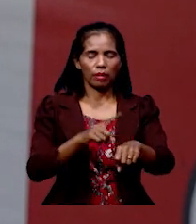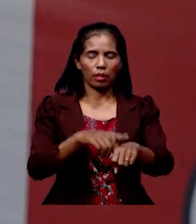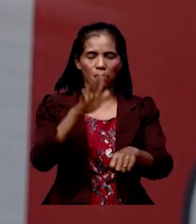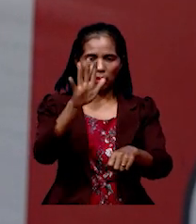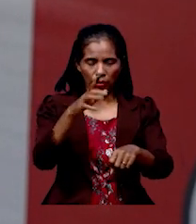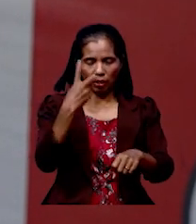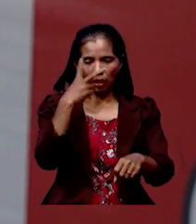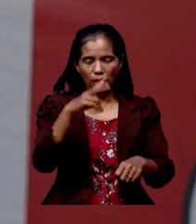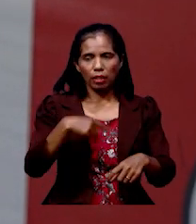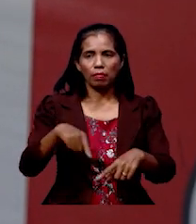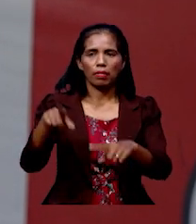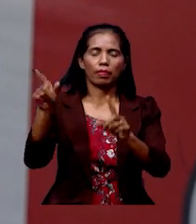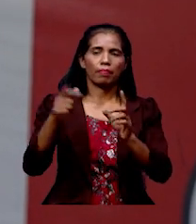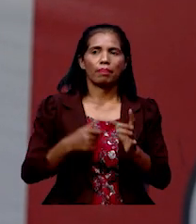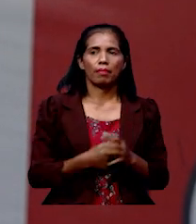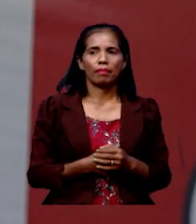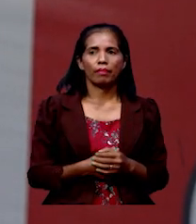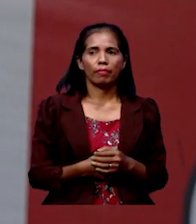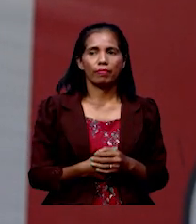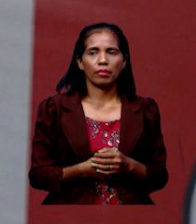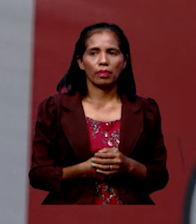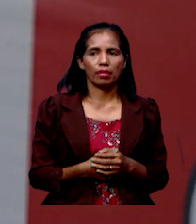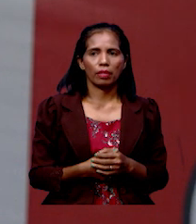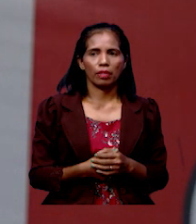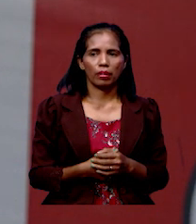dia. Pois, sei lá, sala por volta de